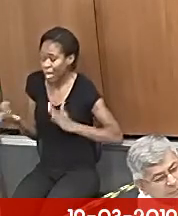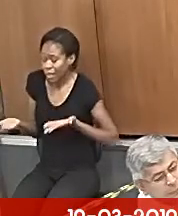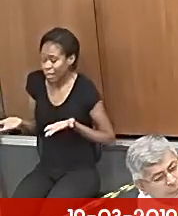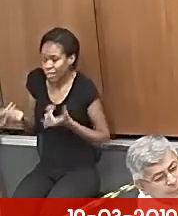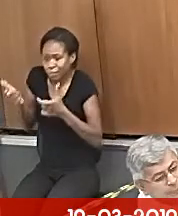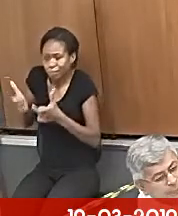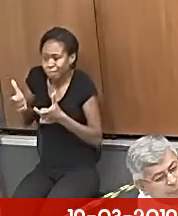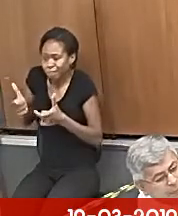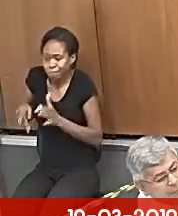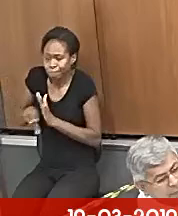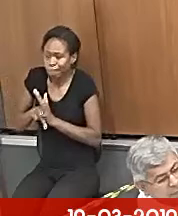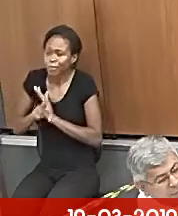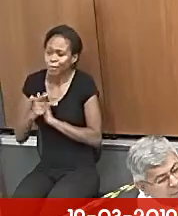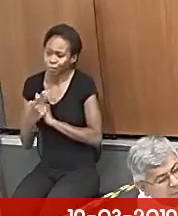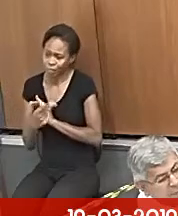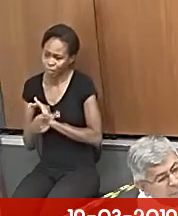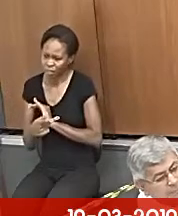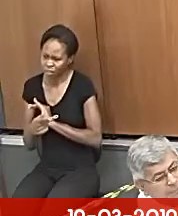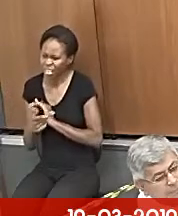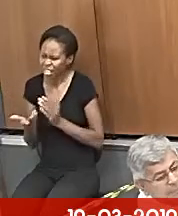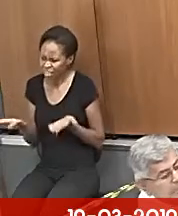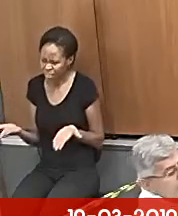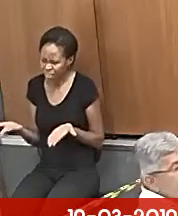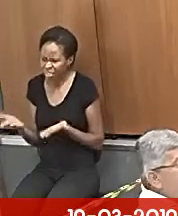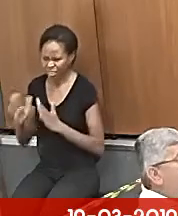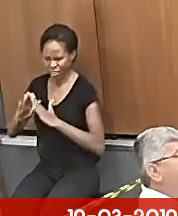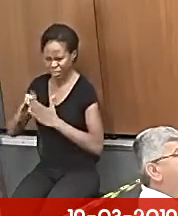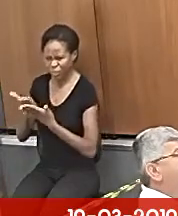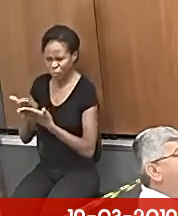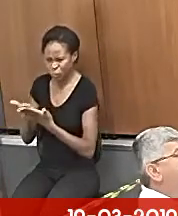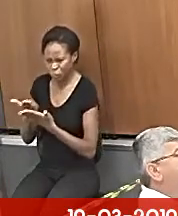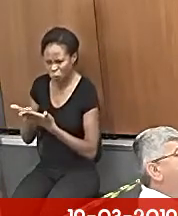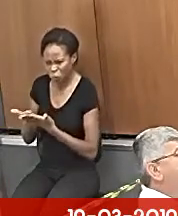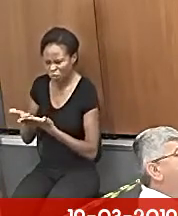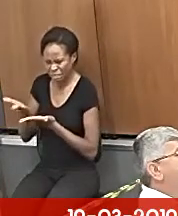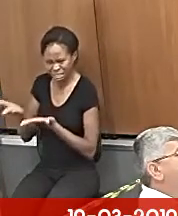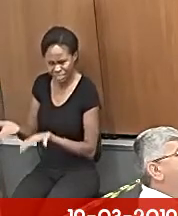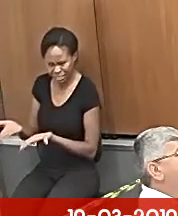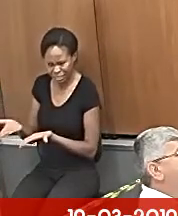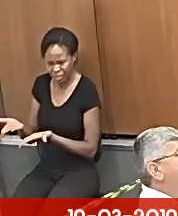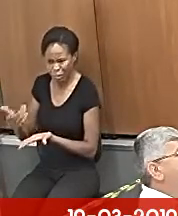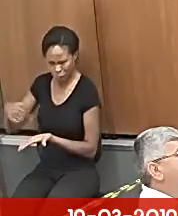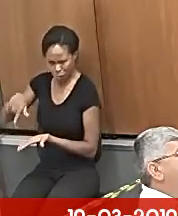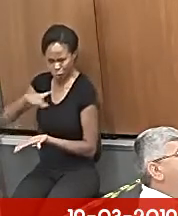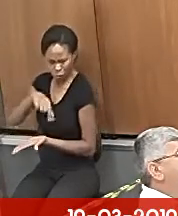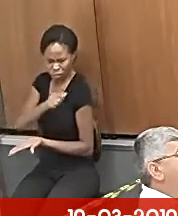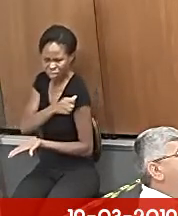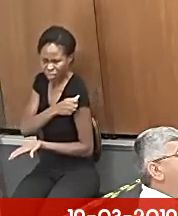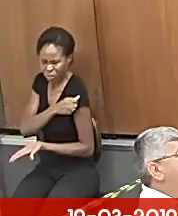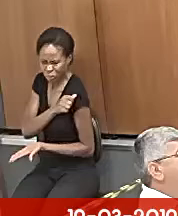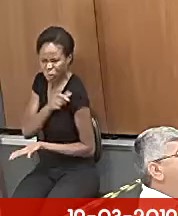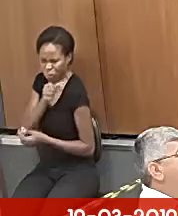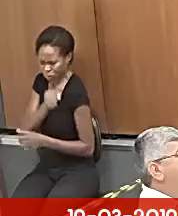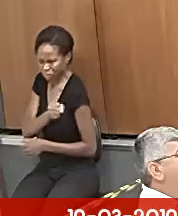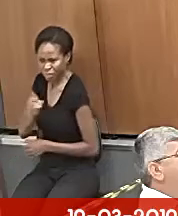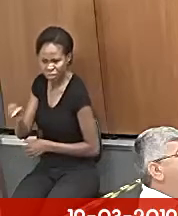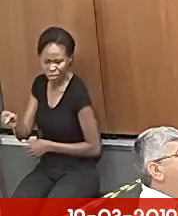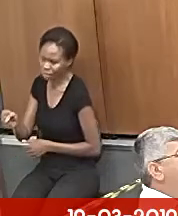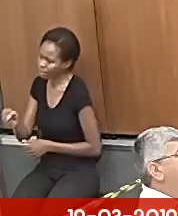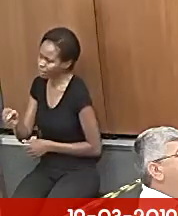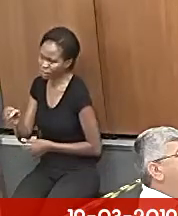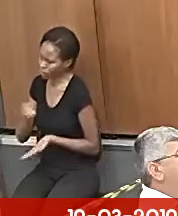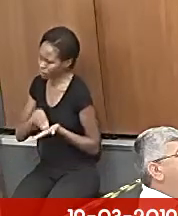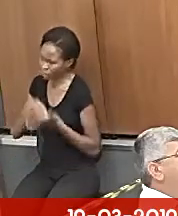nós queremos essa escola dos nossos alunos nós queremos nós deficientes sejam desrespeitados eu tenho certeza que